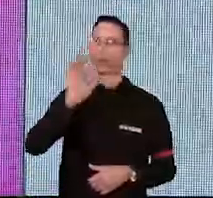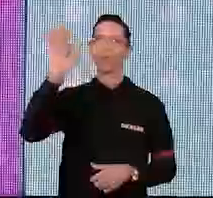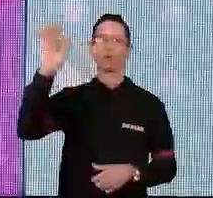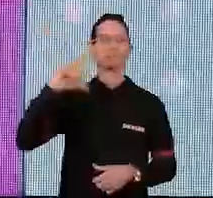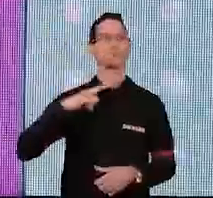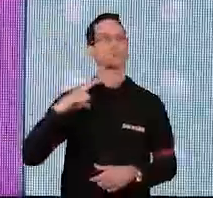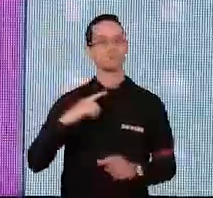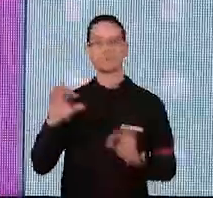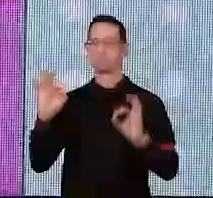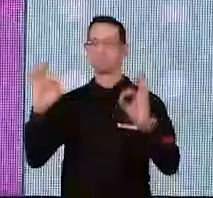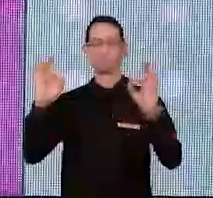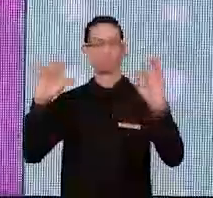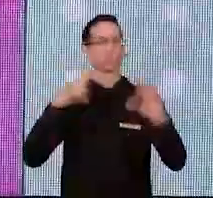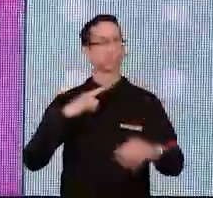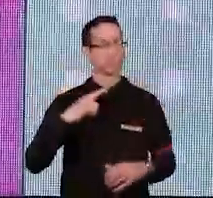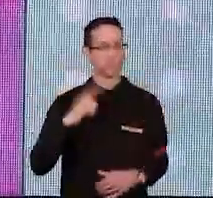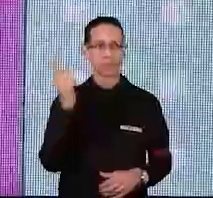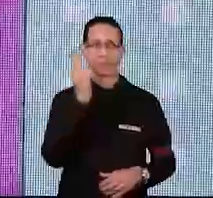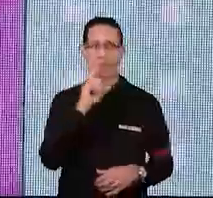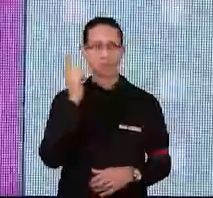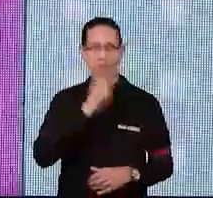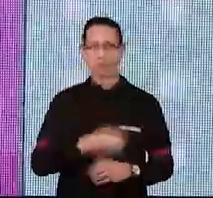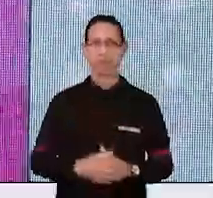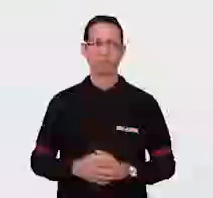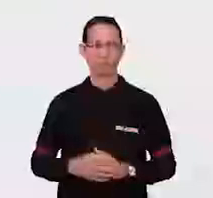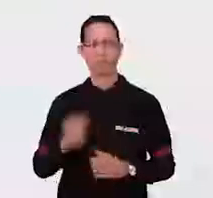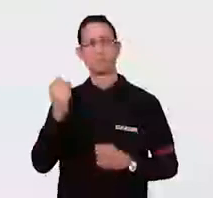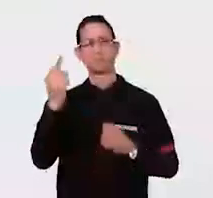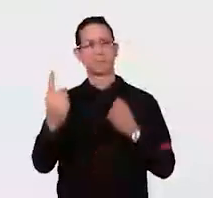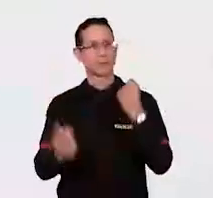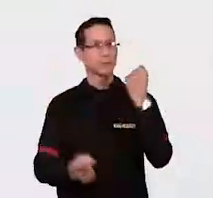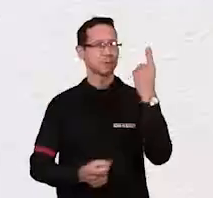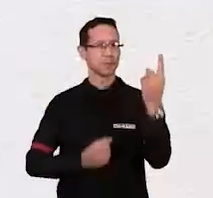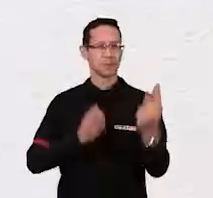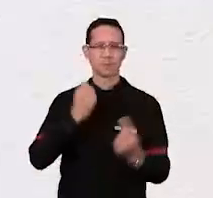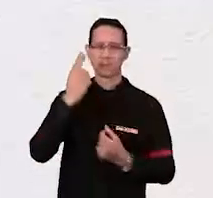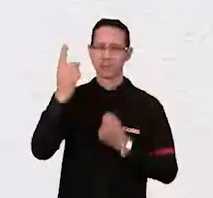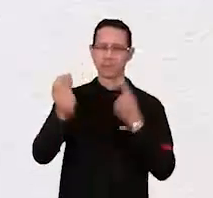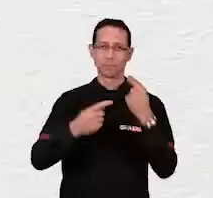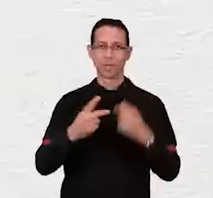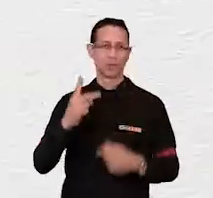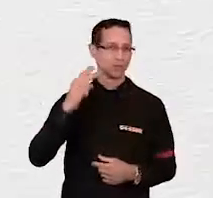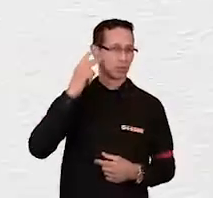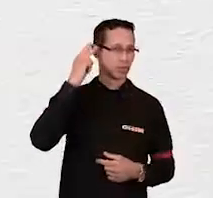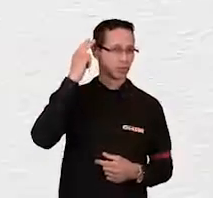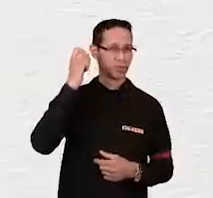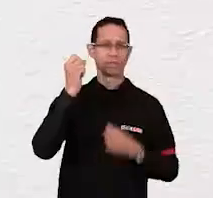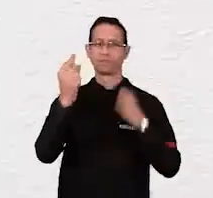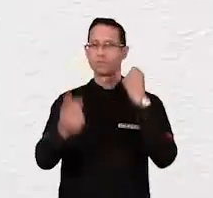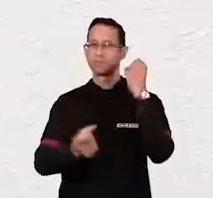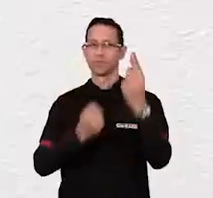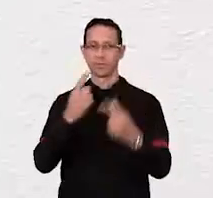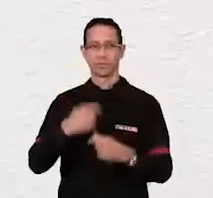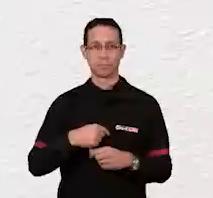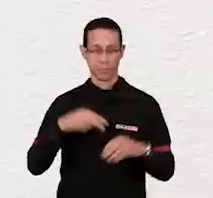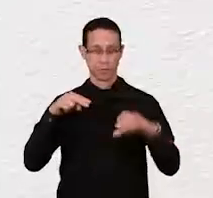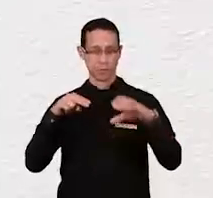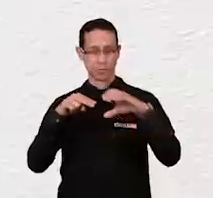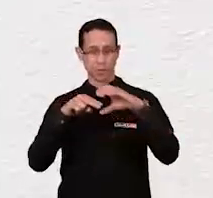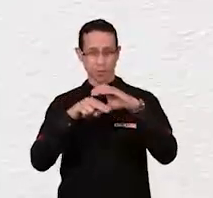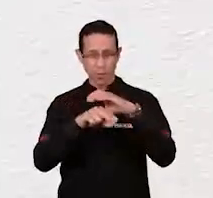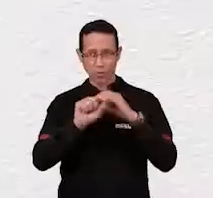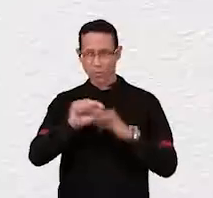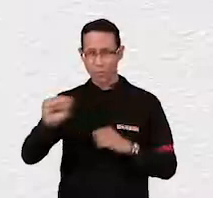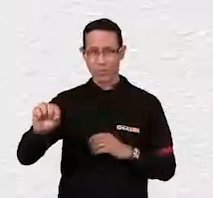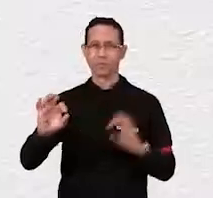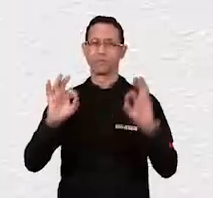ótimos. Né? São muito raros os casos que eu realmente encaminho para a cirurgia. Mas eu acho que a tomografia, nessa